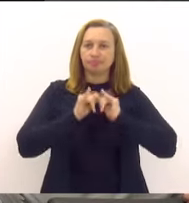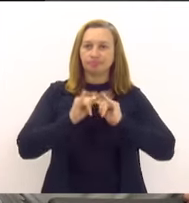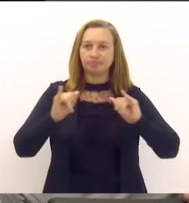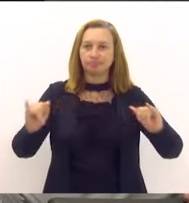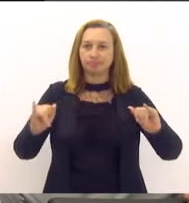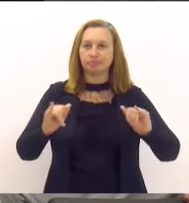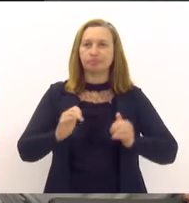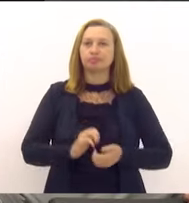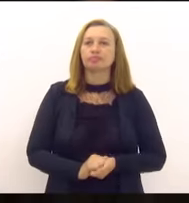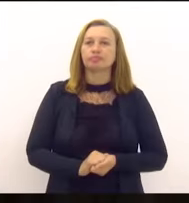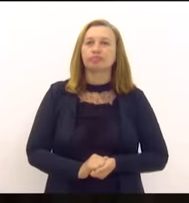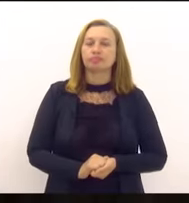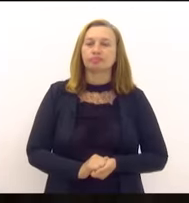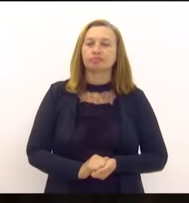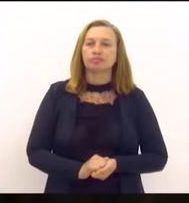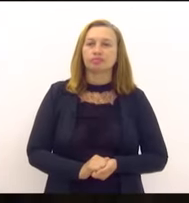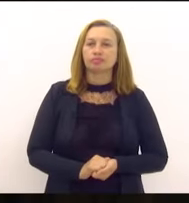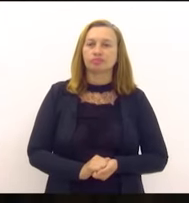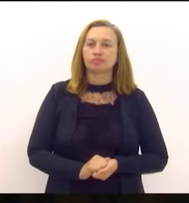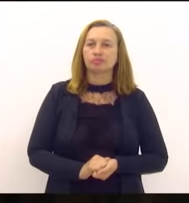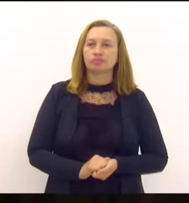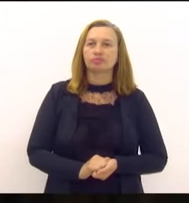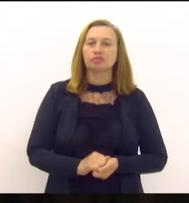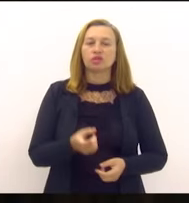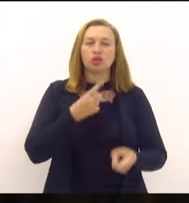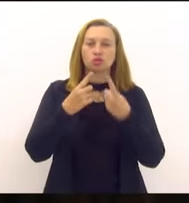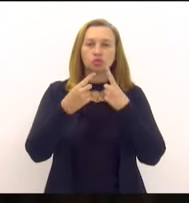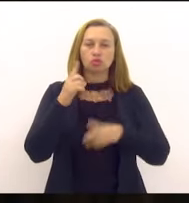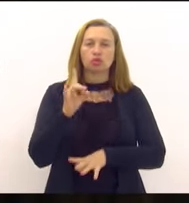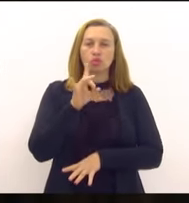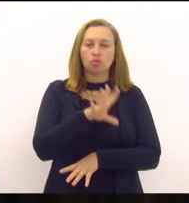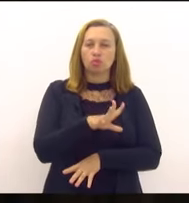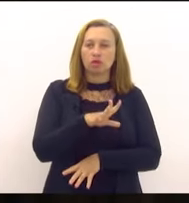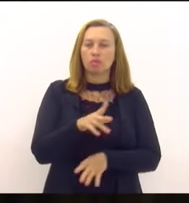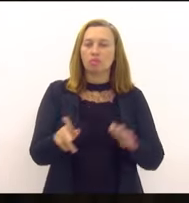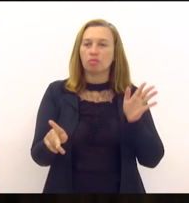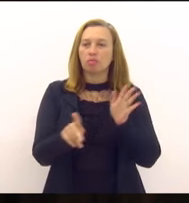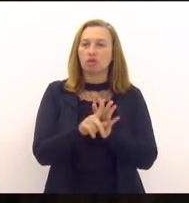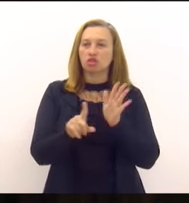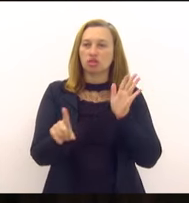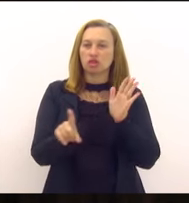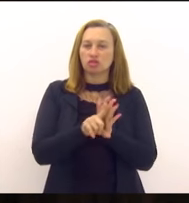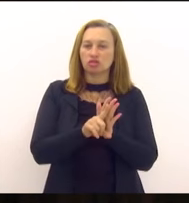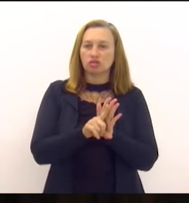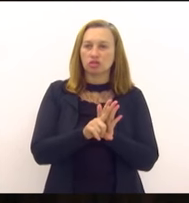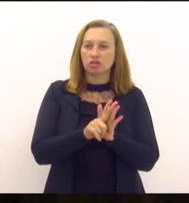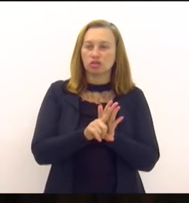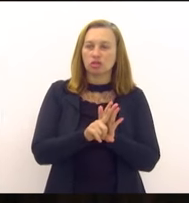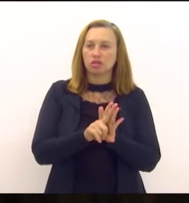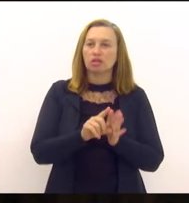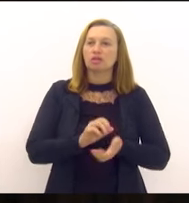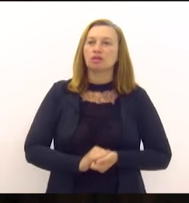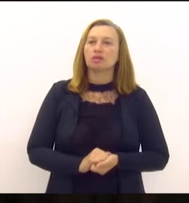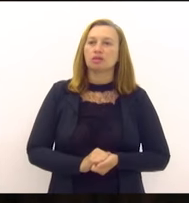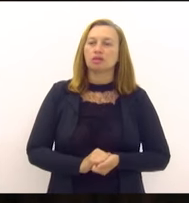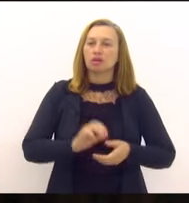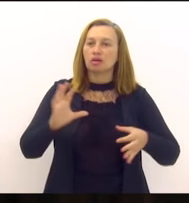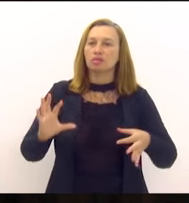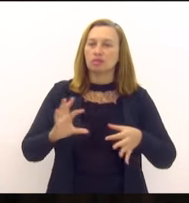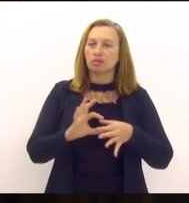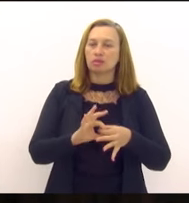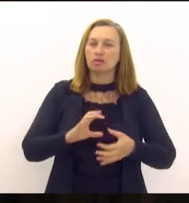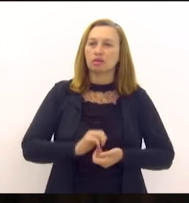Anuncio, em regime de urgência, em discussão única, projeto de lei